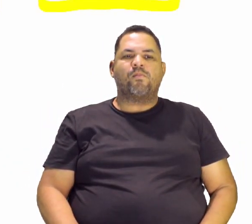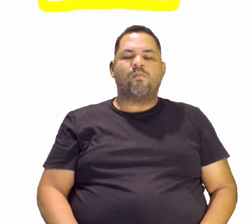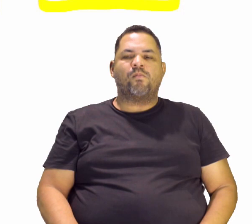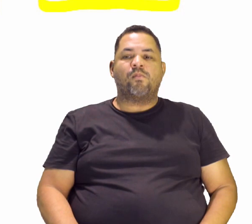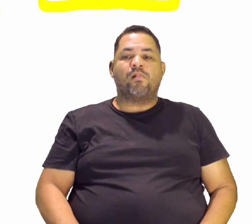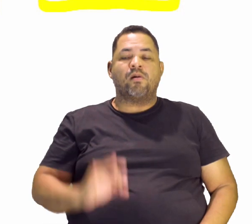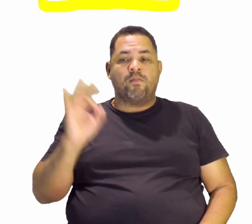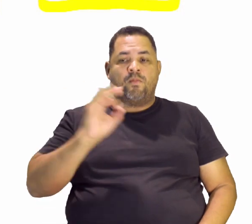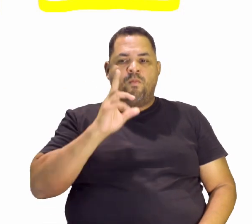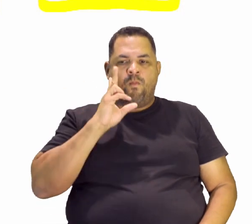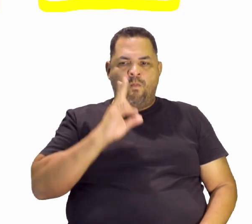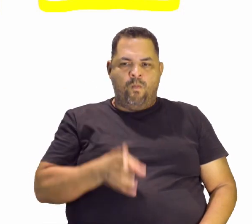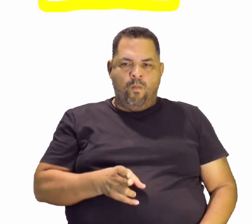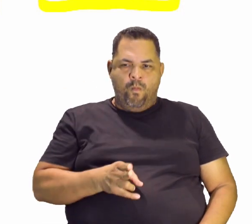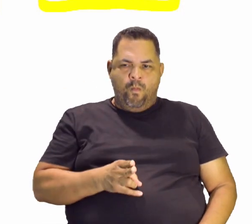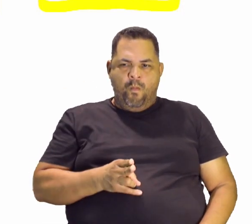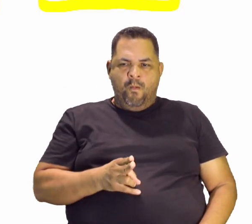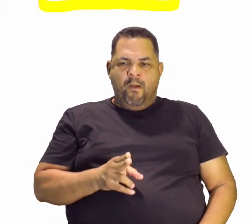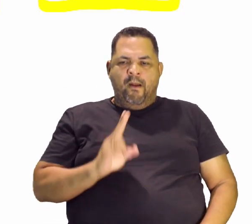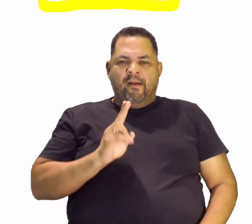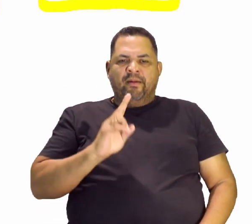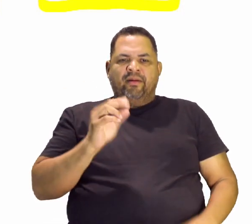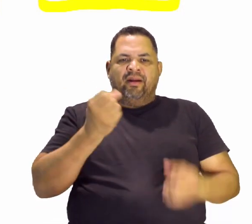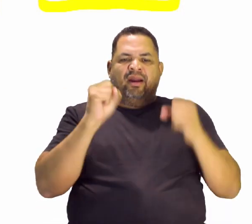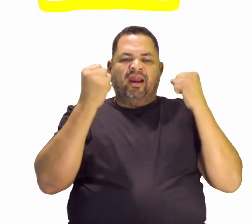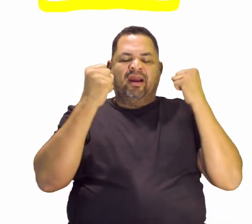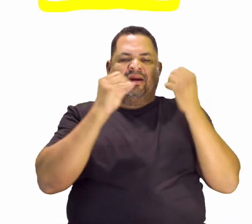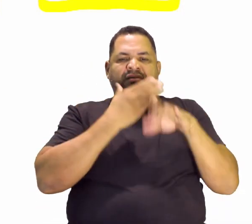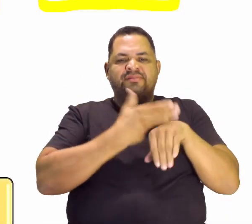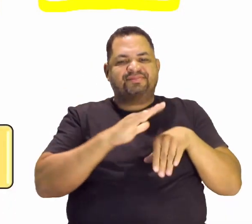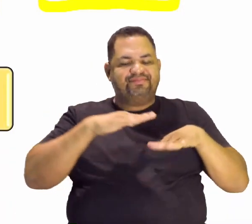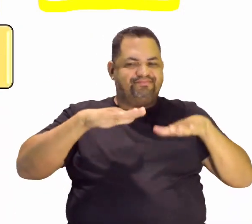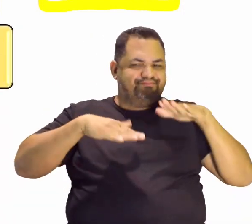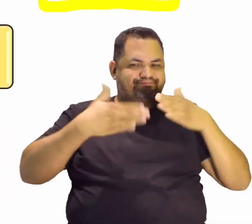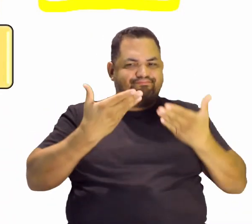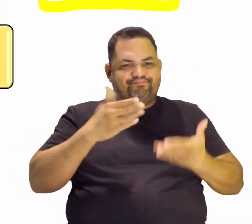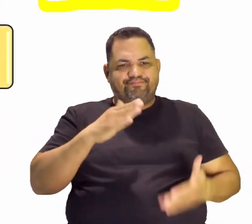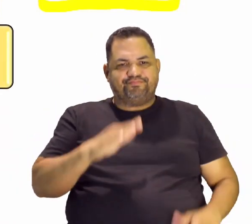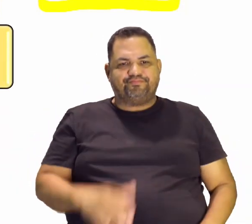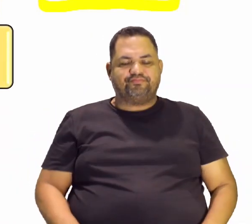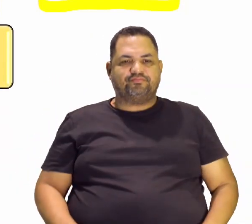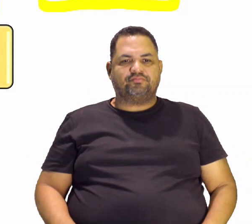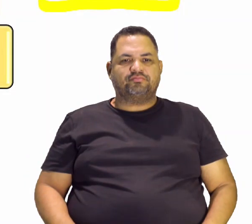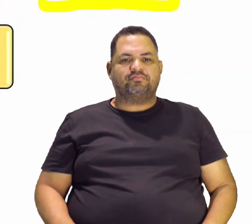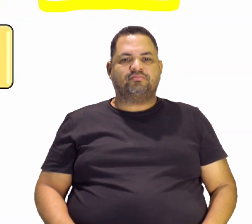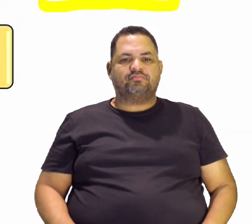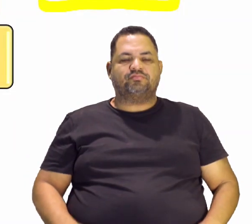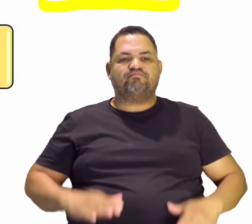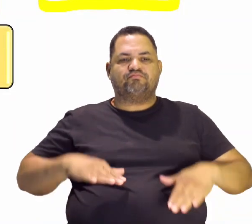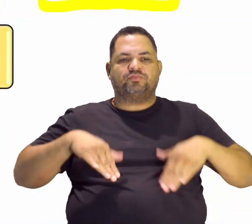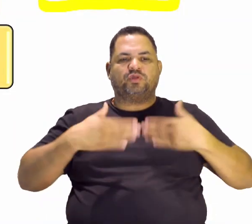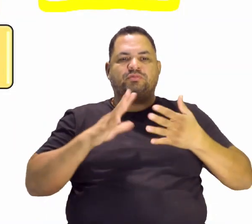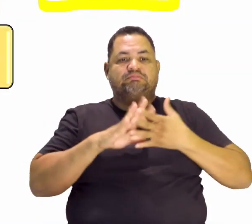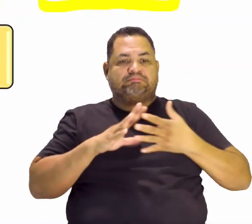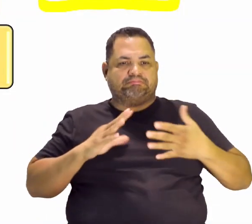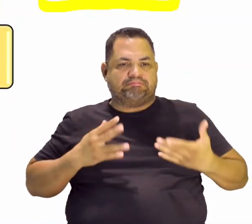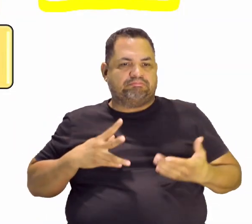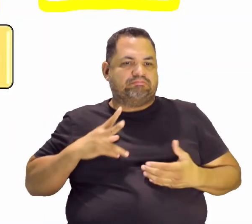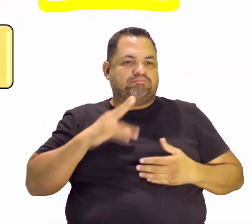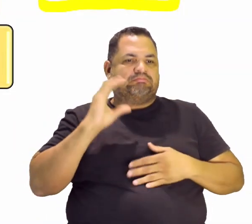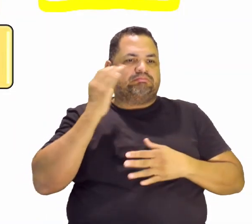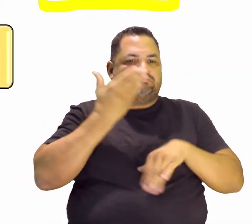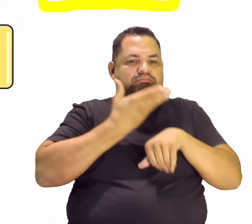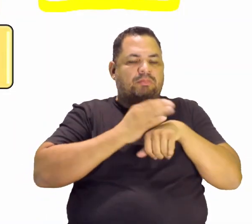a minha utilização aí durante os exercícios leves ou moderados. Quando eu realizo aí exercícios